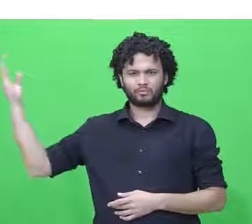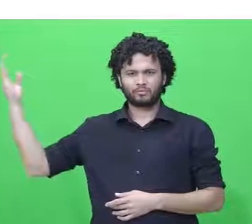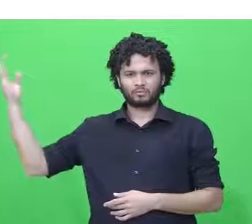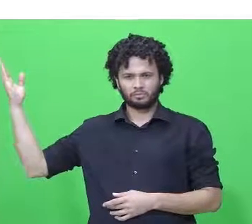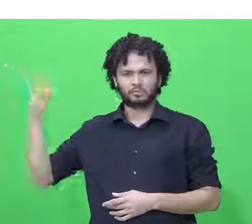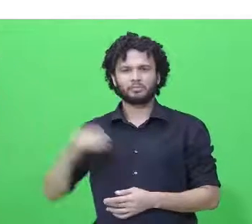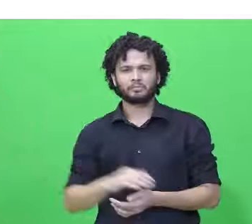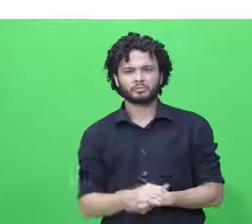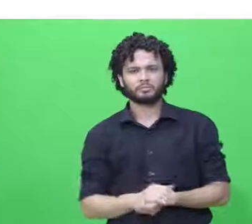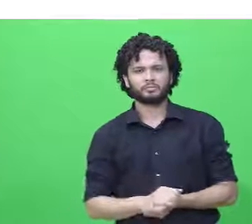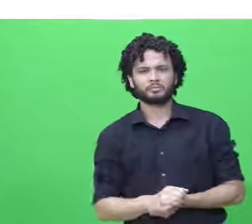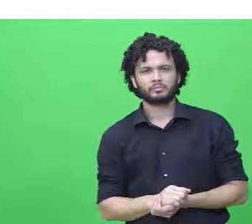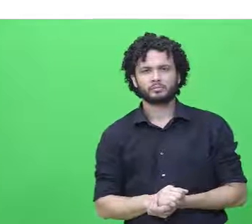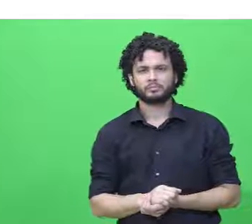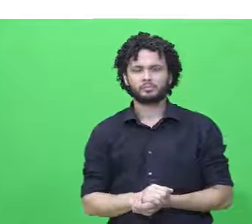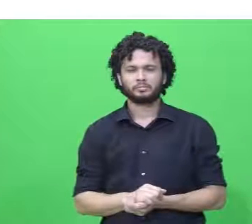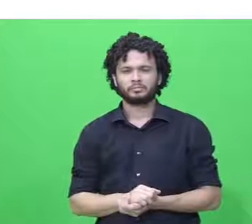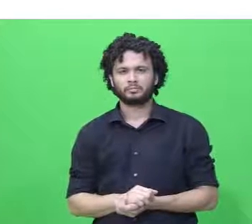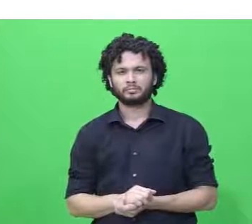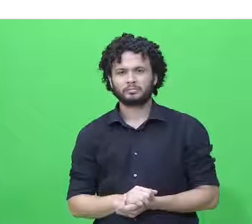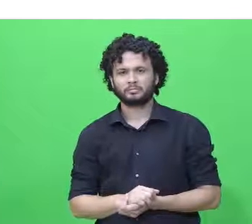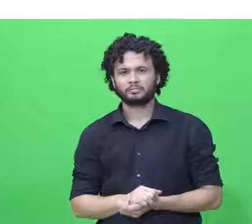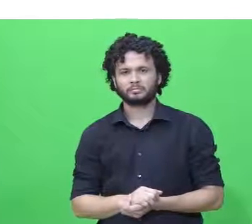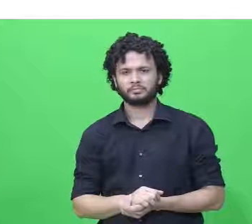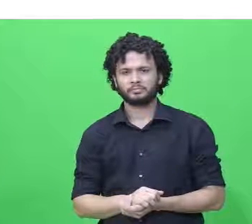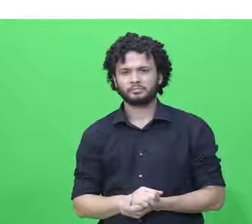aliança liberal.